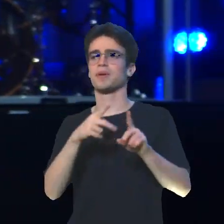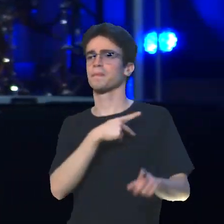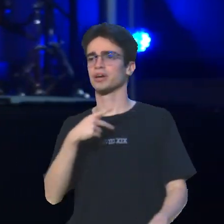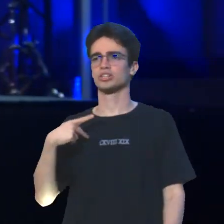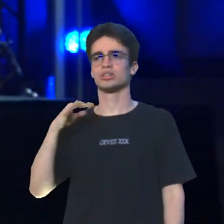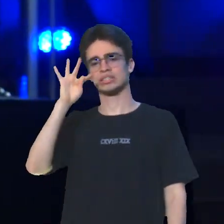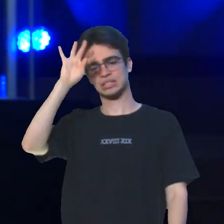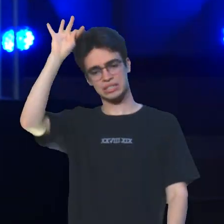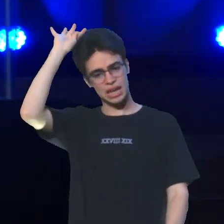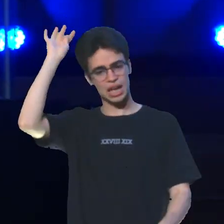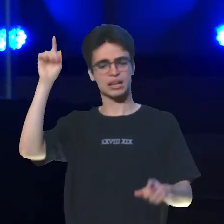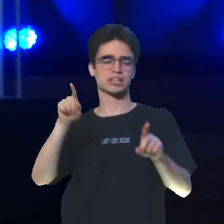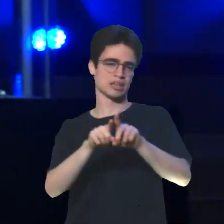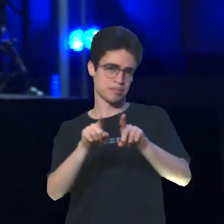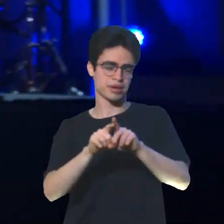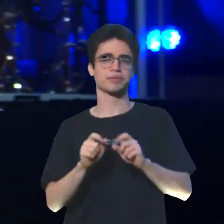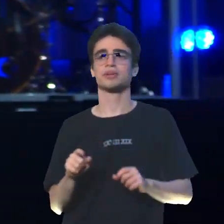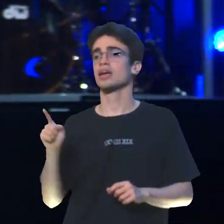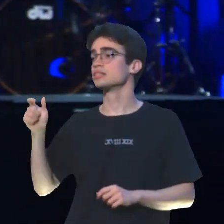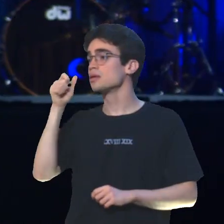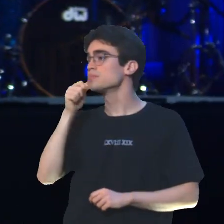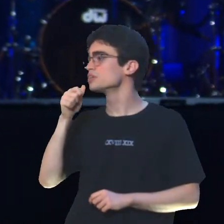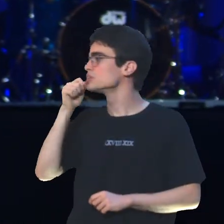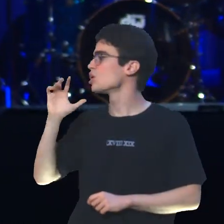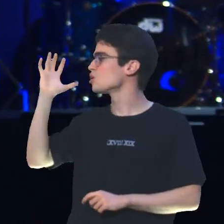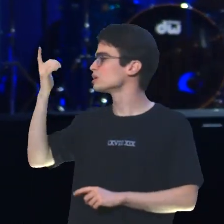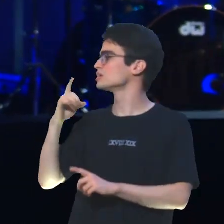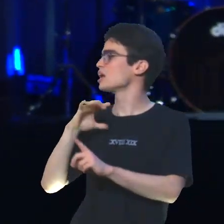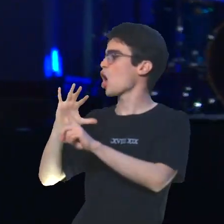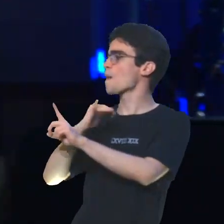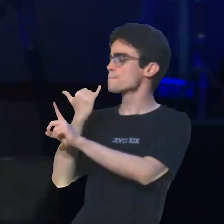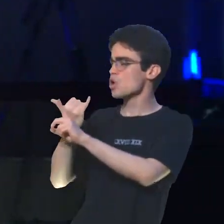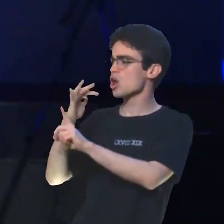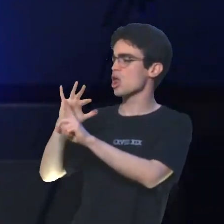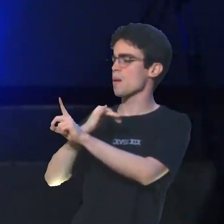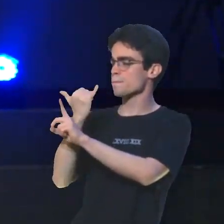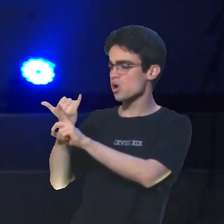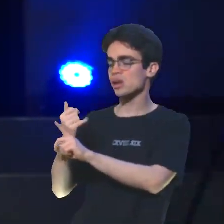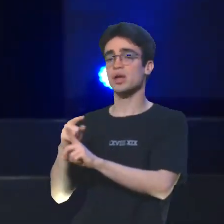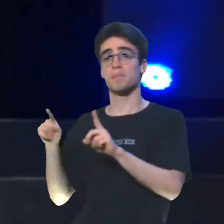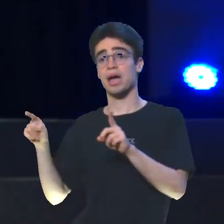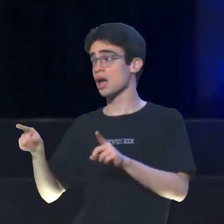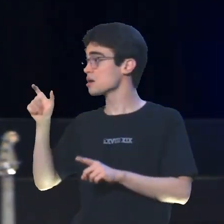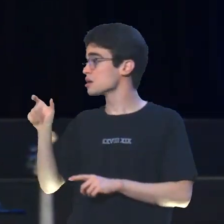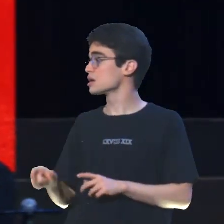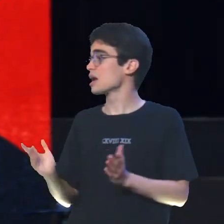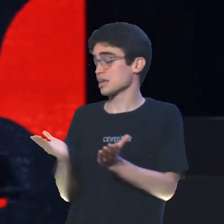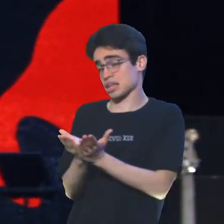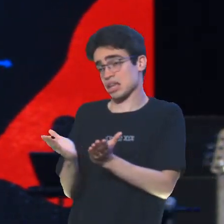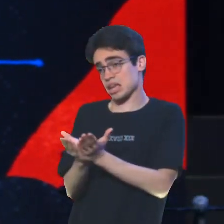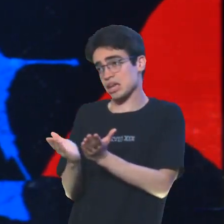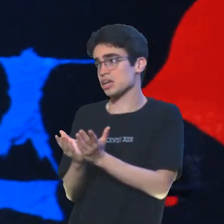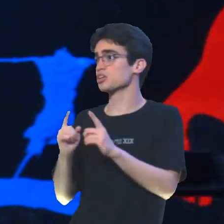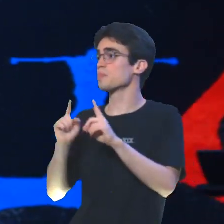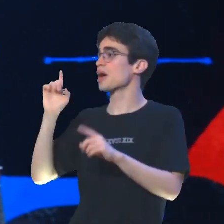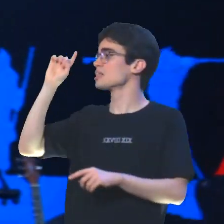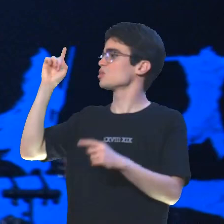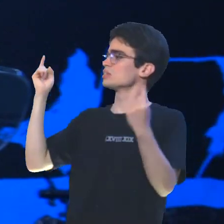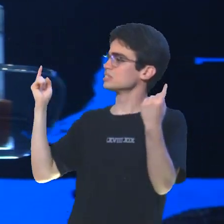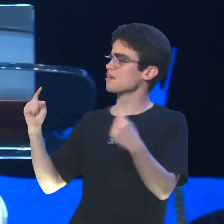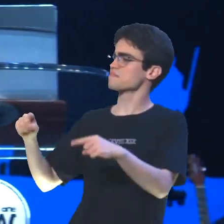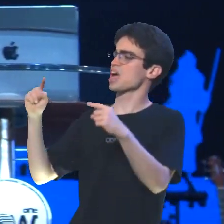também. Essa menina sofria bullying e ela era crente e ela foi desafiada por Deus